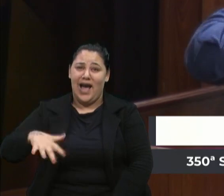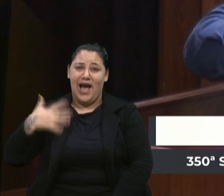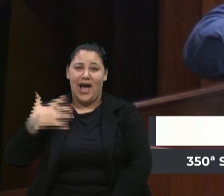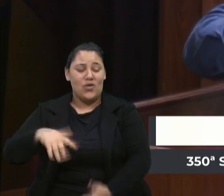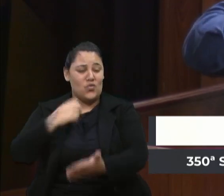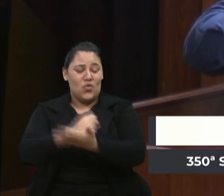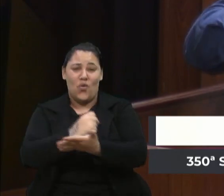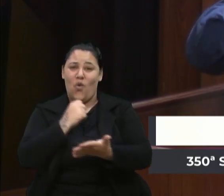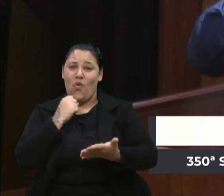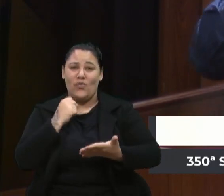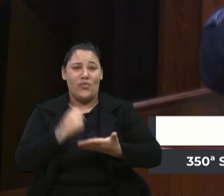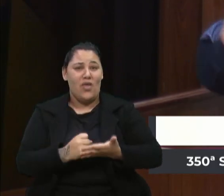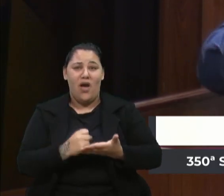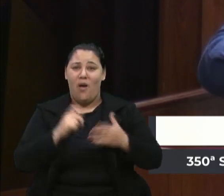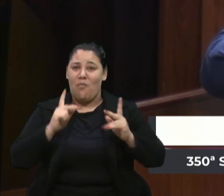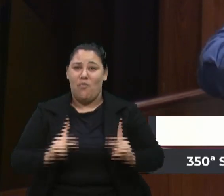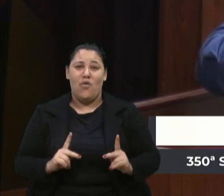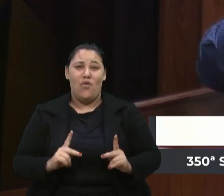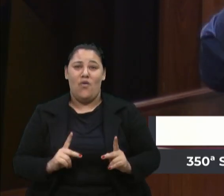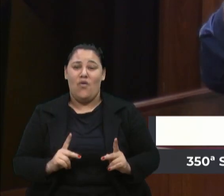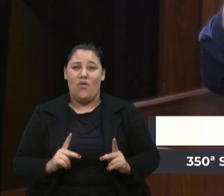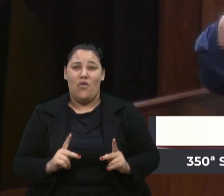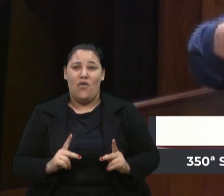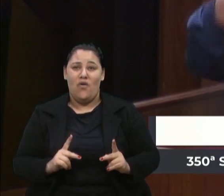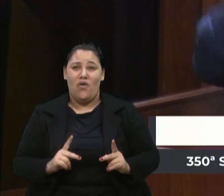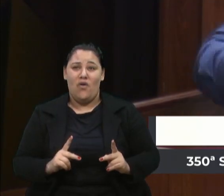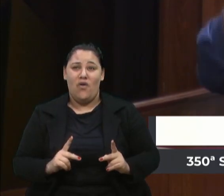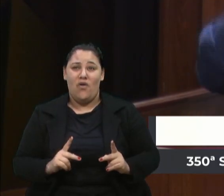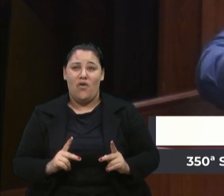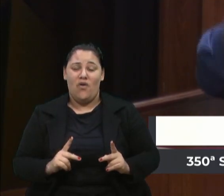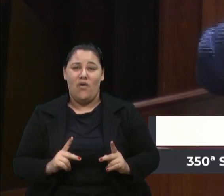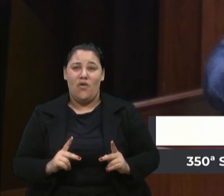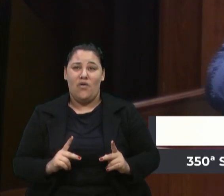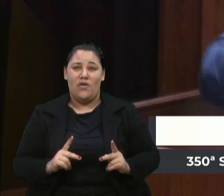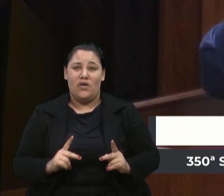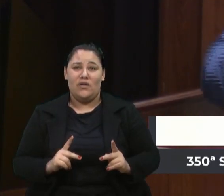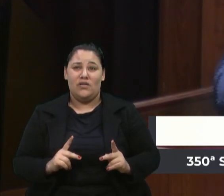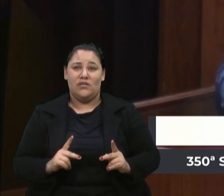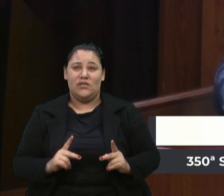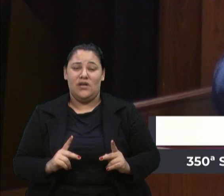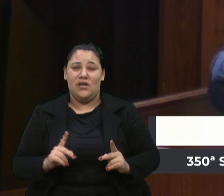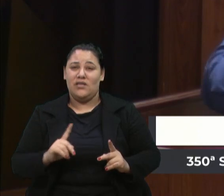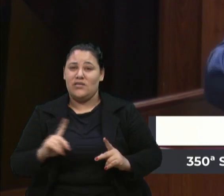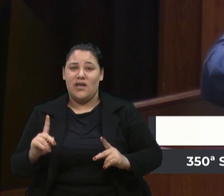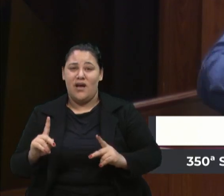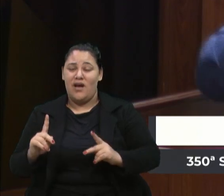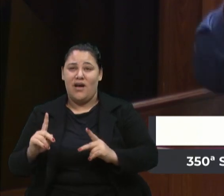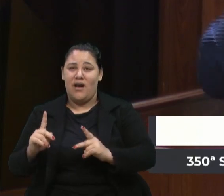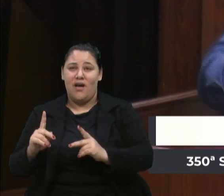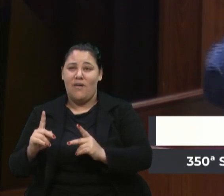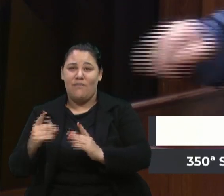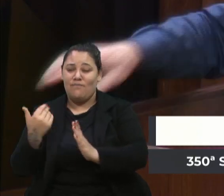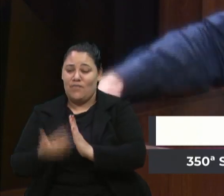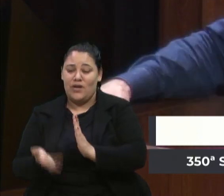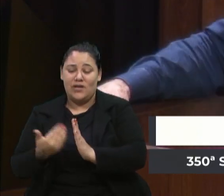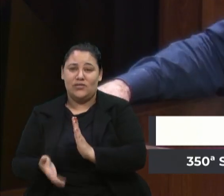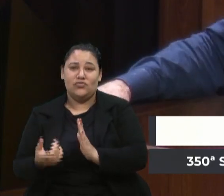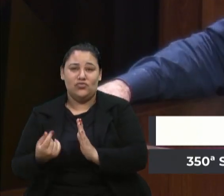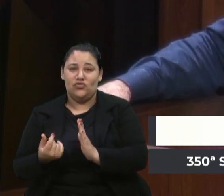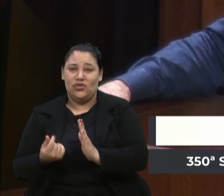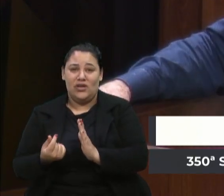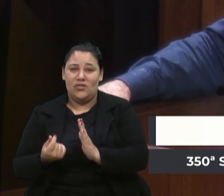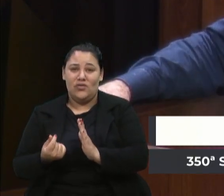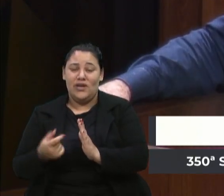contratação de pessoas, digamos, não está enxugando a máquina pública, que era a conduta e o procedimento que ele tinha que